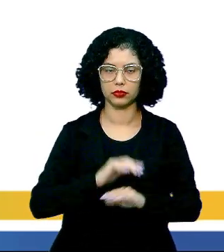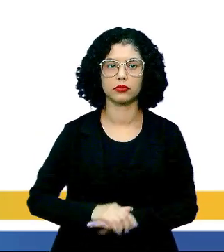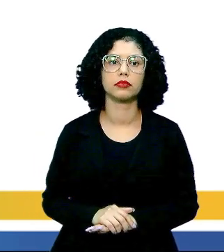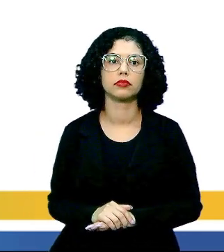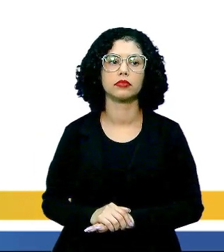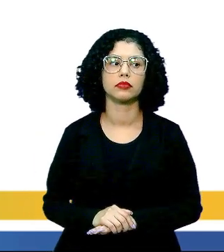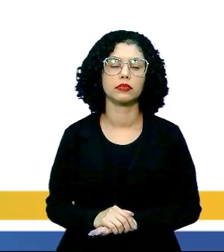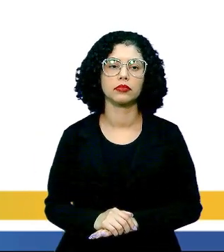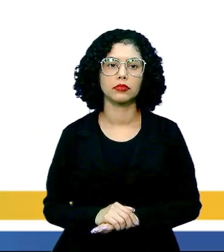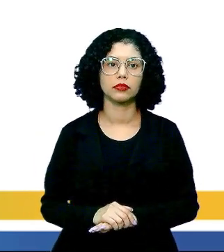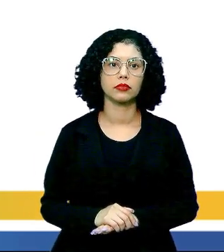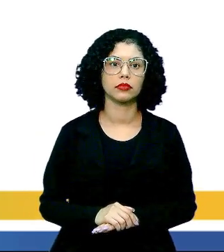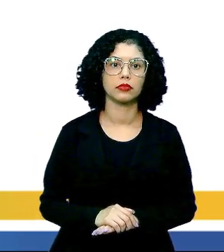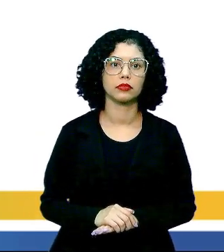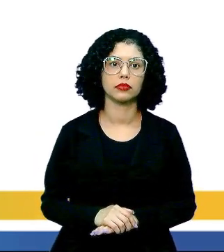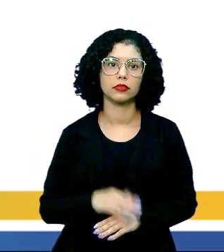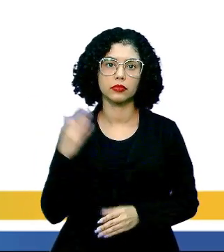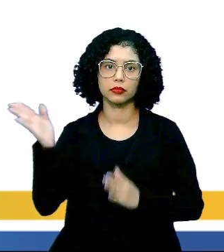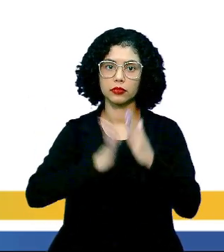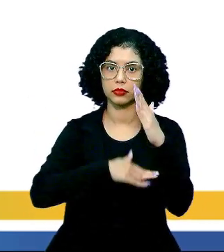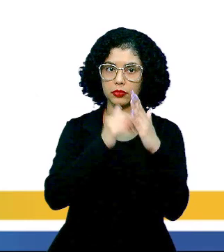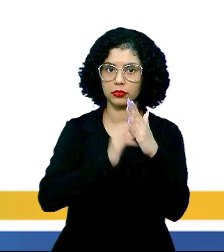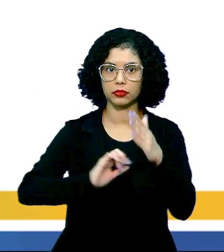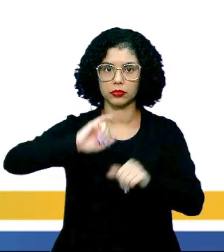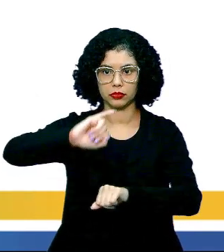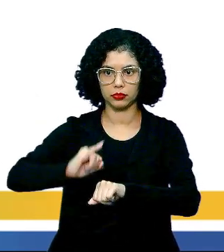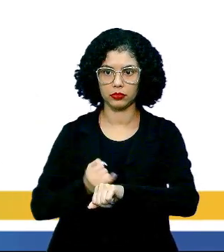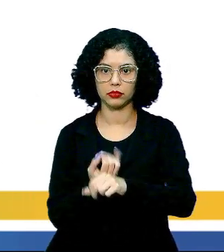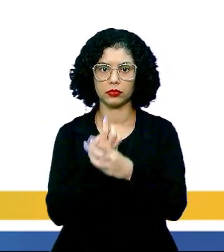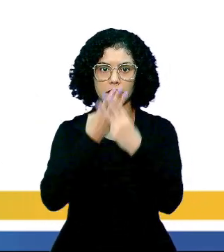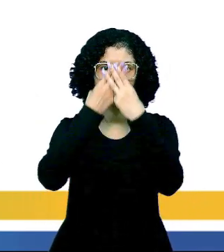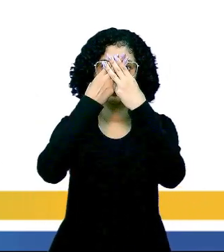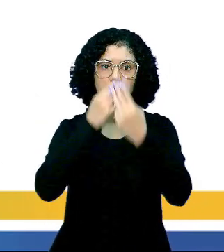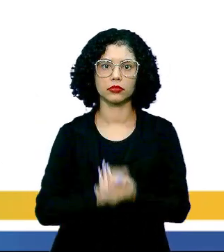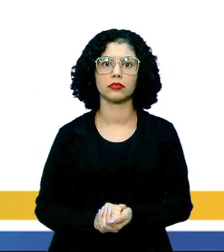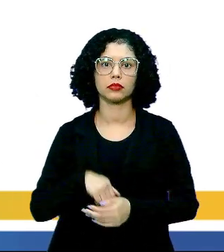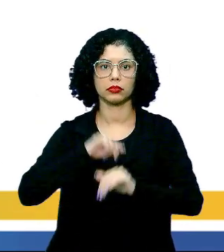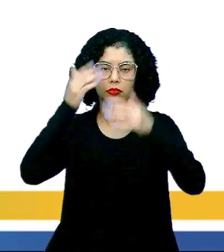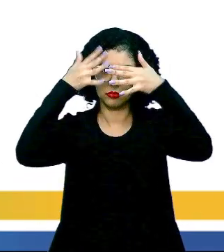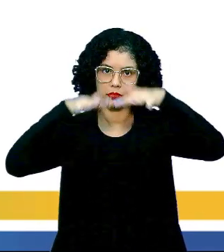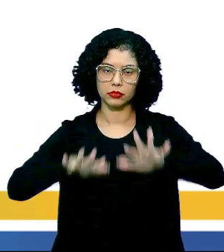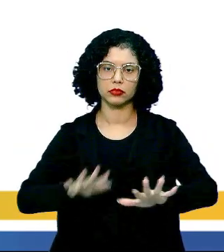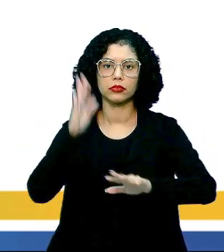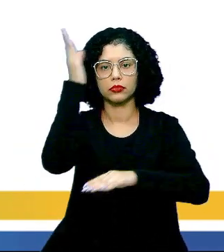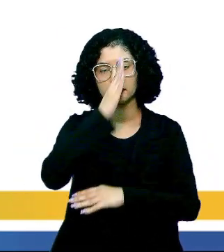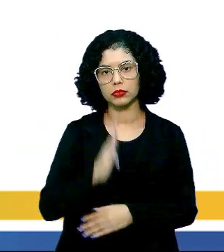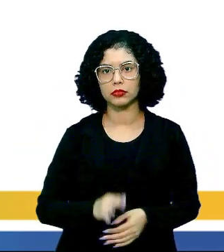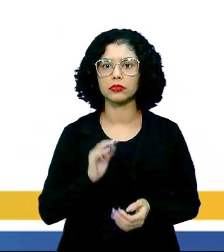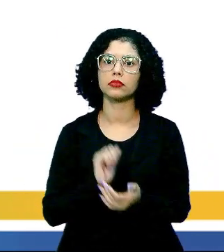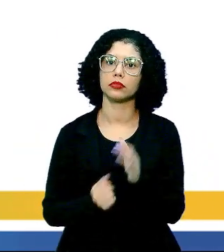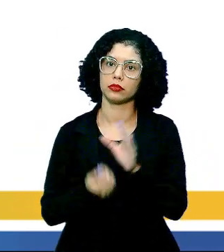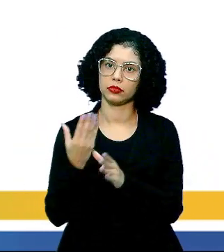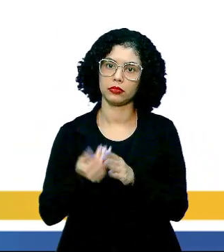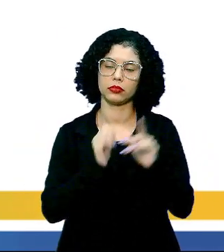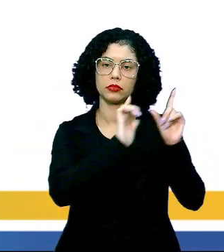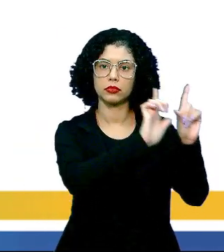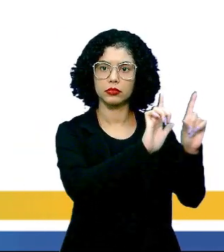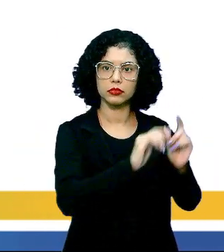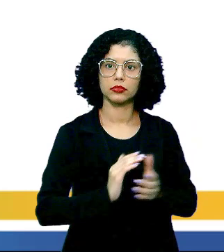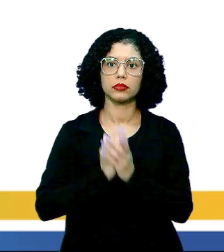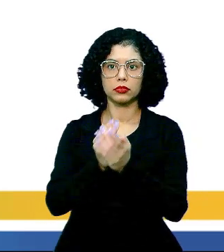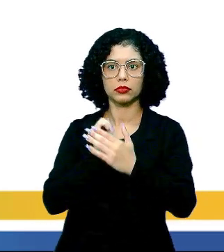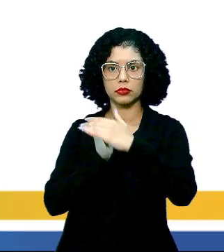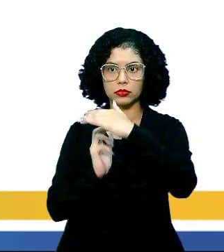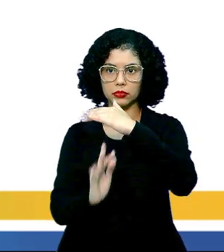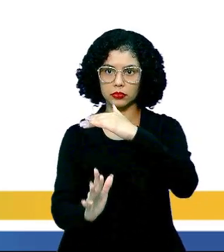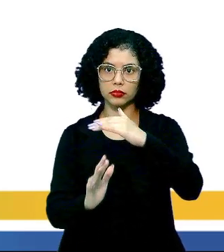questão? Lazar Segal, pintor judeu, naturalizado brasileiro, produziu o